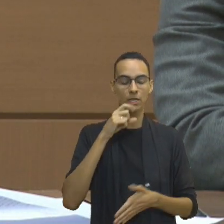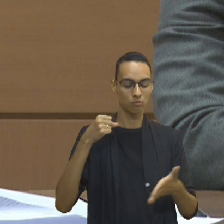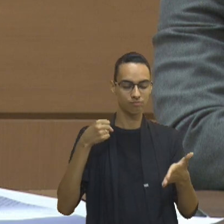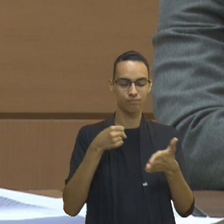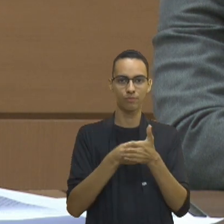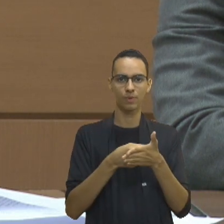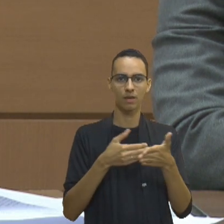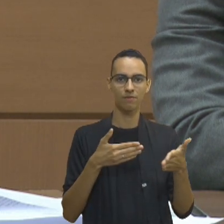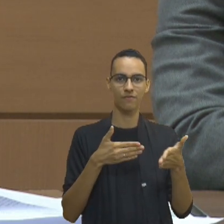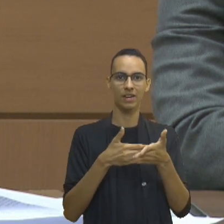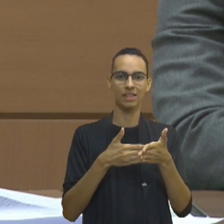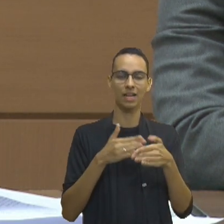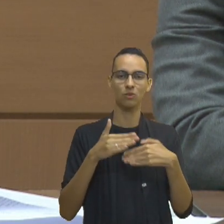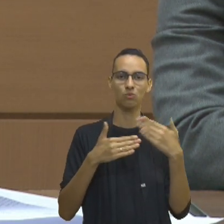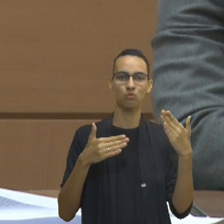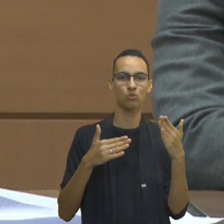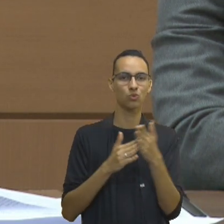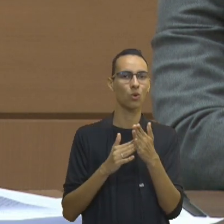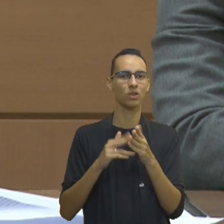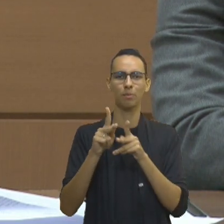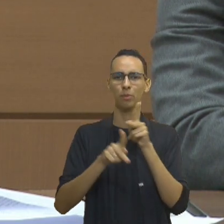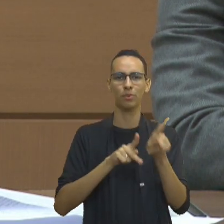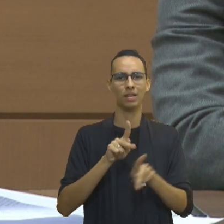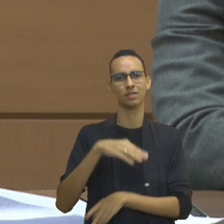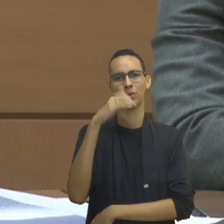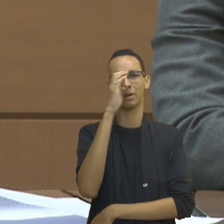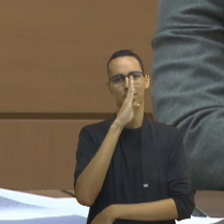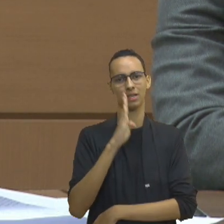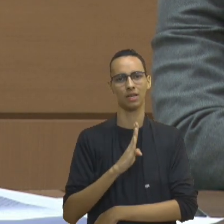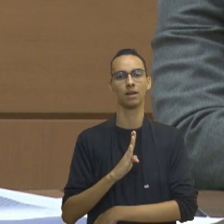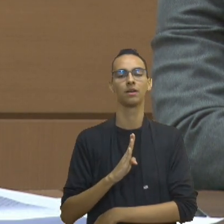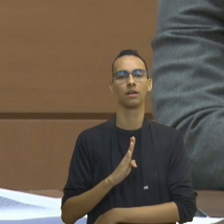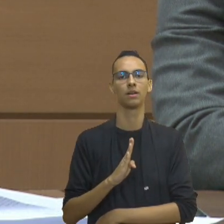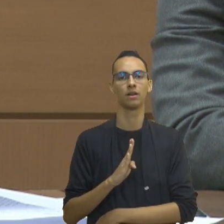desafios orçamentários aqui colocados,